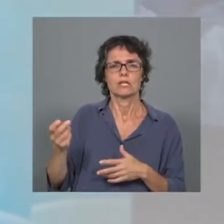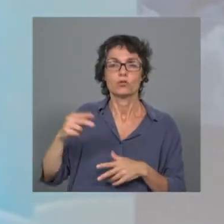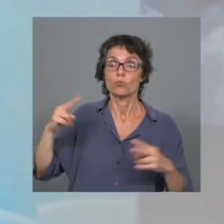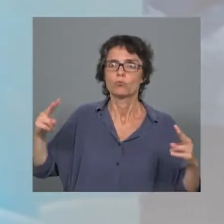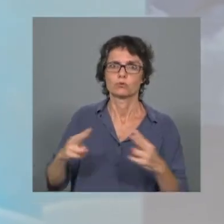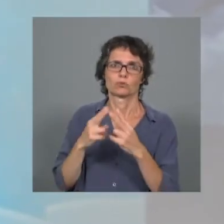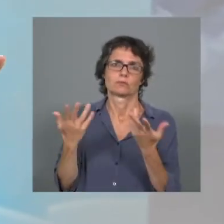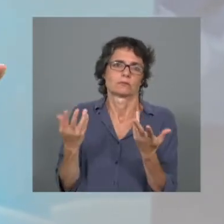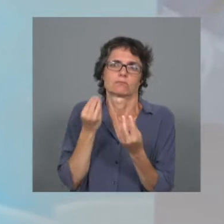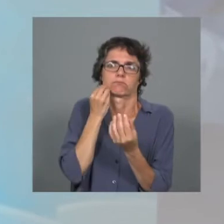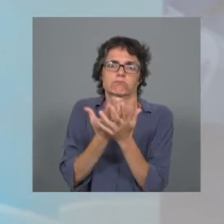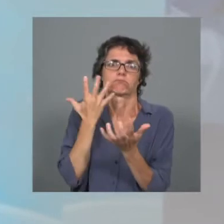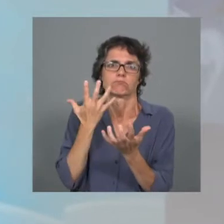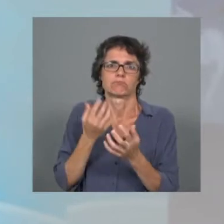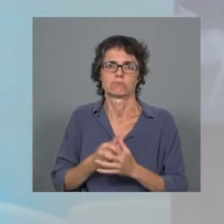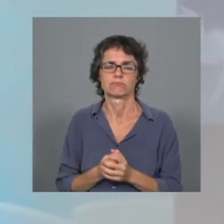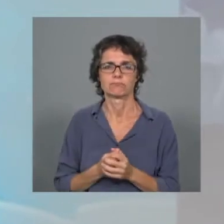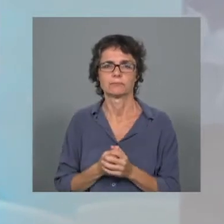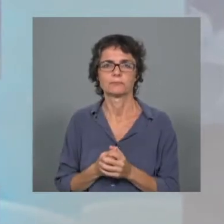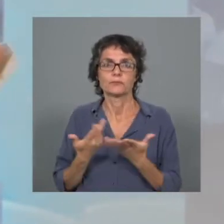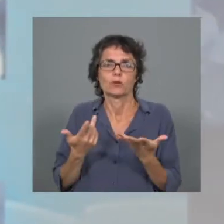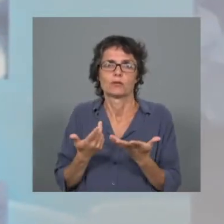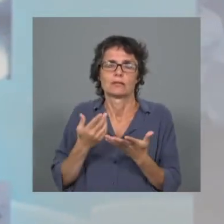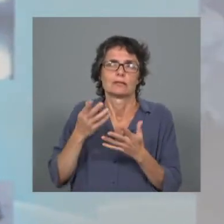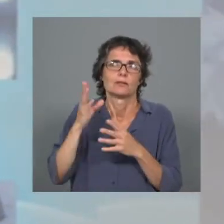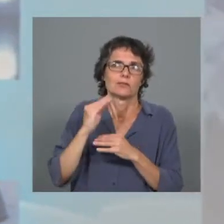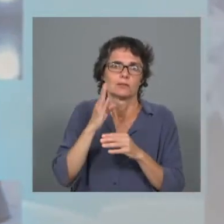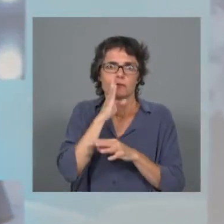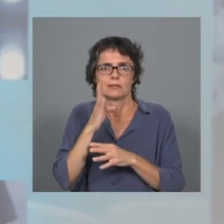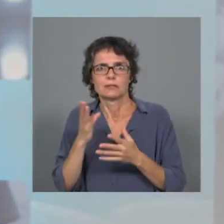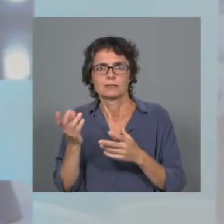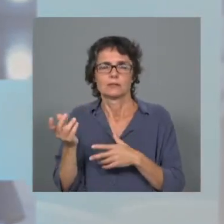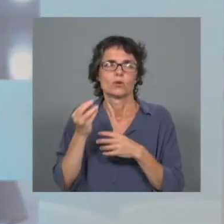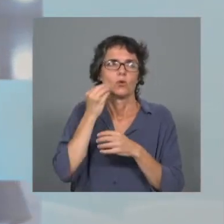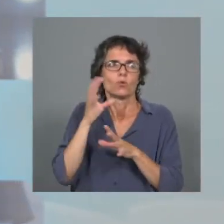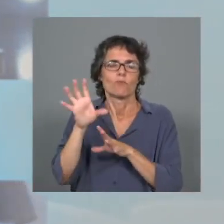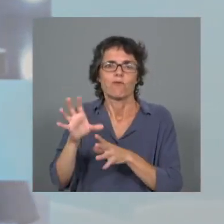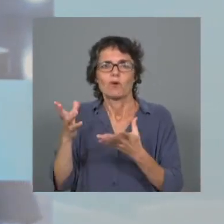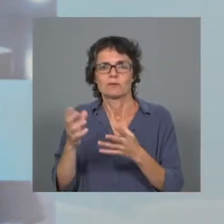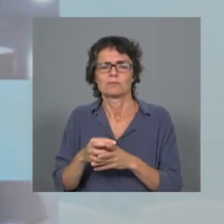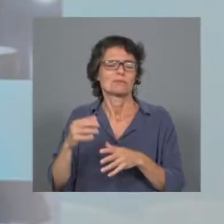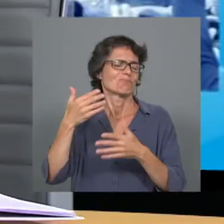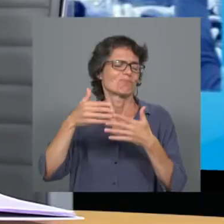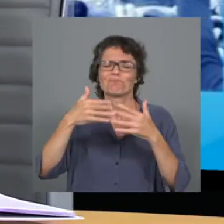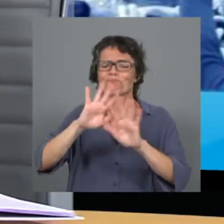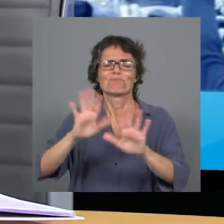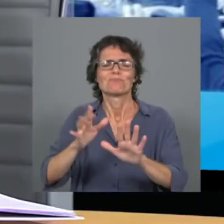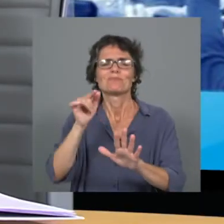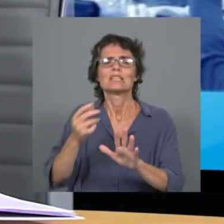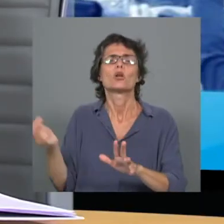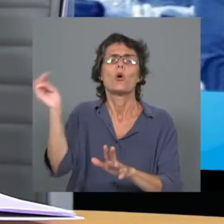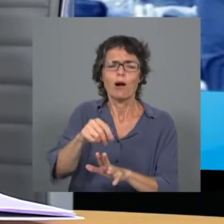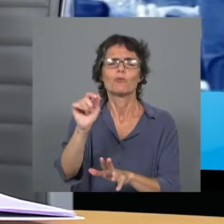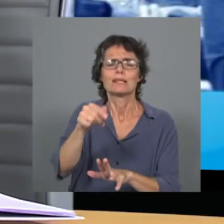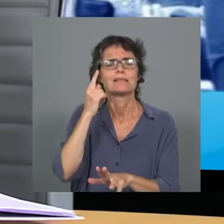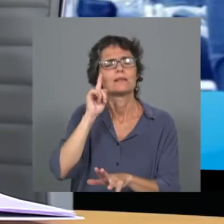vai ser. Mesmo que seja impossível para já definir se vai ser... Como vai ser? Seja como for, não é? De alguma maneira e por alguma razão,